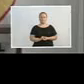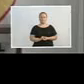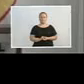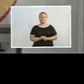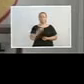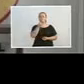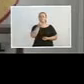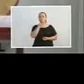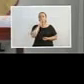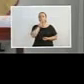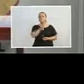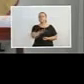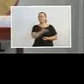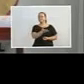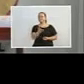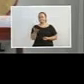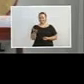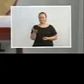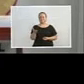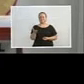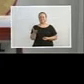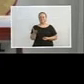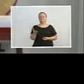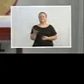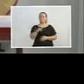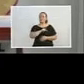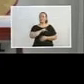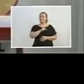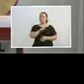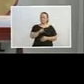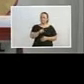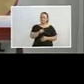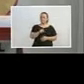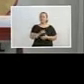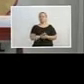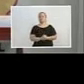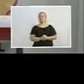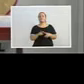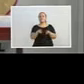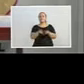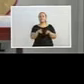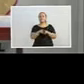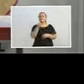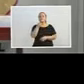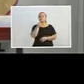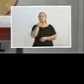Boa tarde, senhor presidente, boa tarde, senhores vereadores.